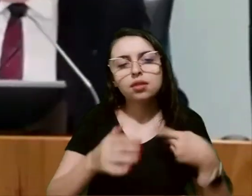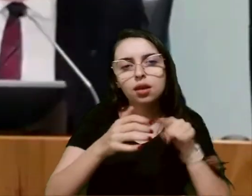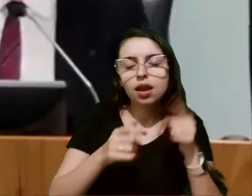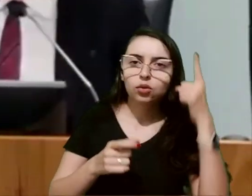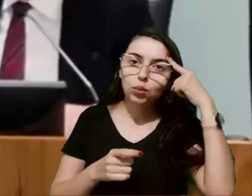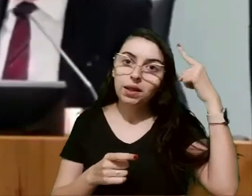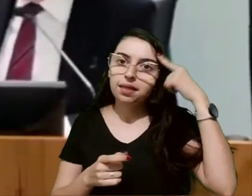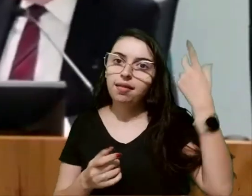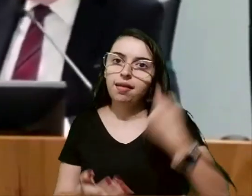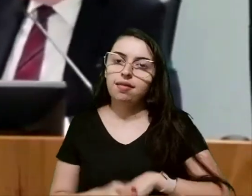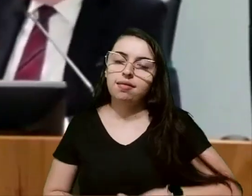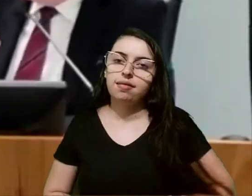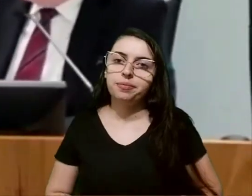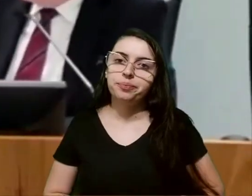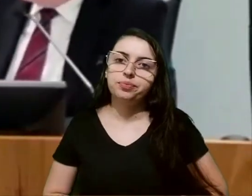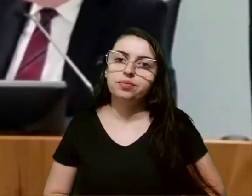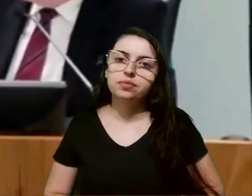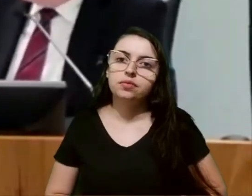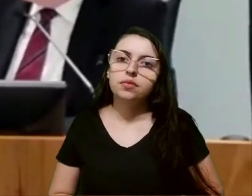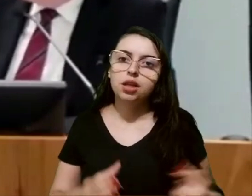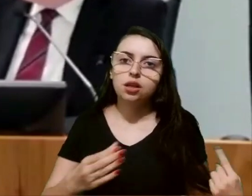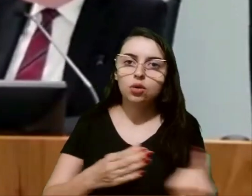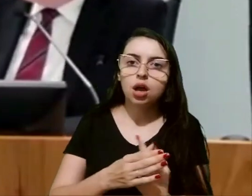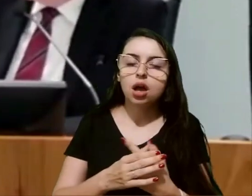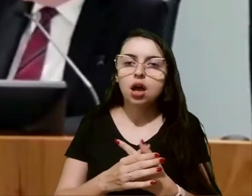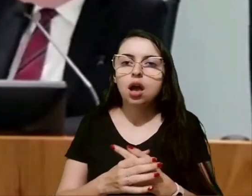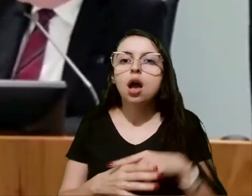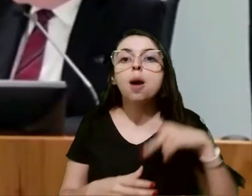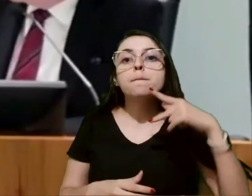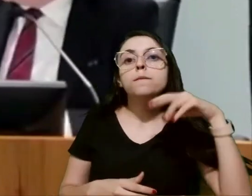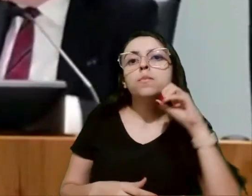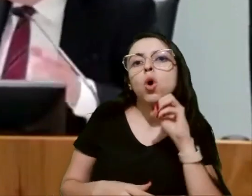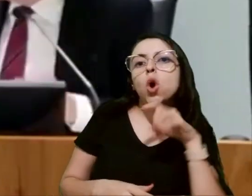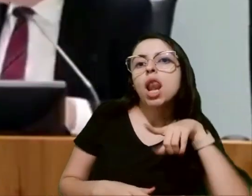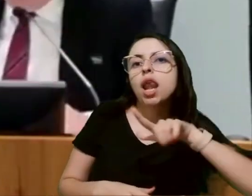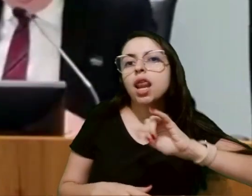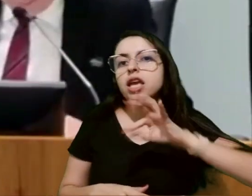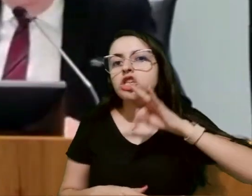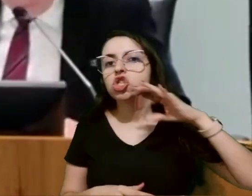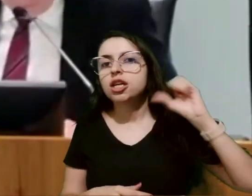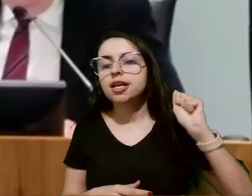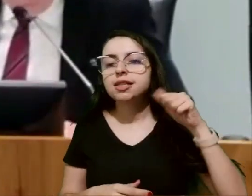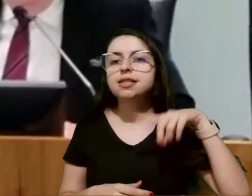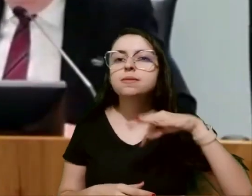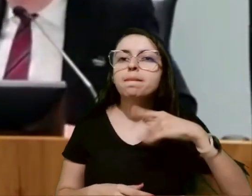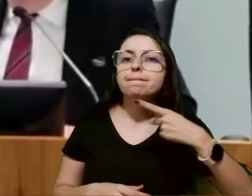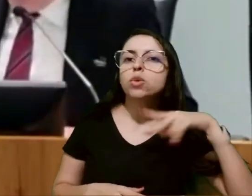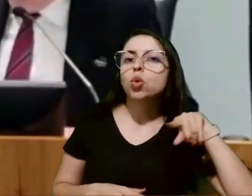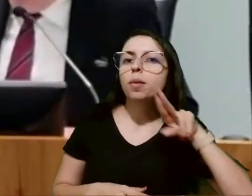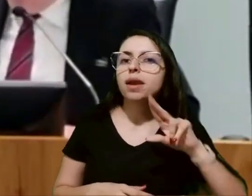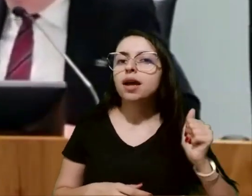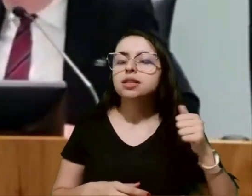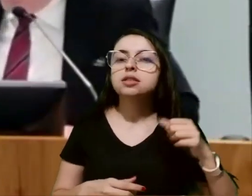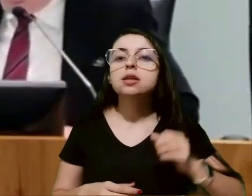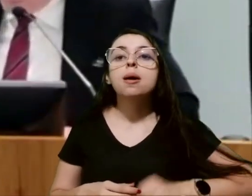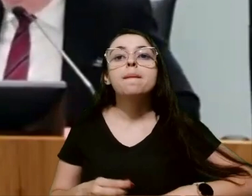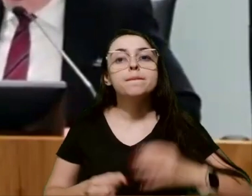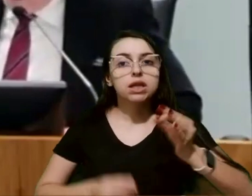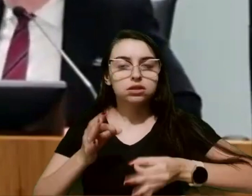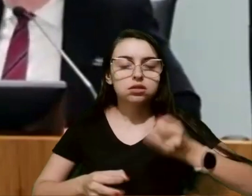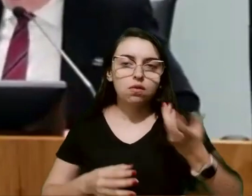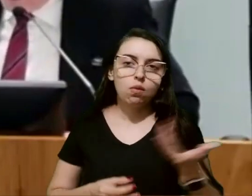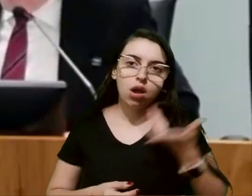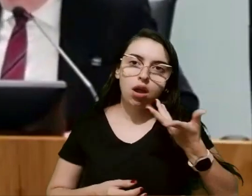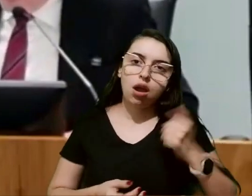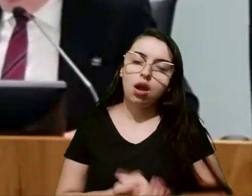até para entrar na ideia mesmo da estabelecimento de políticas públicas para o judiciário.